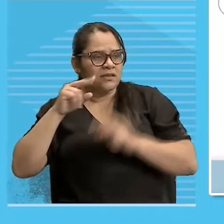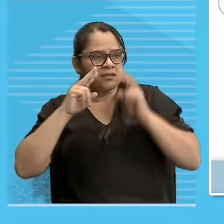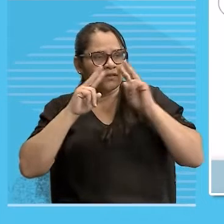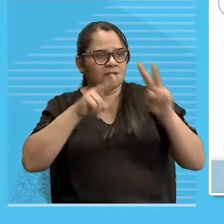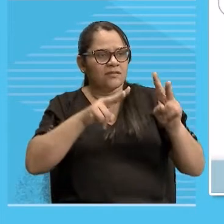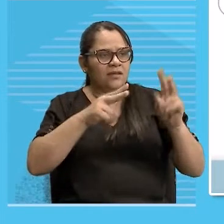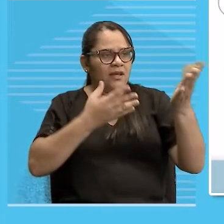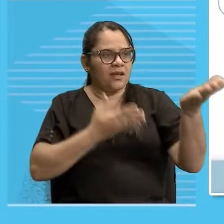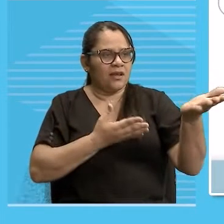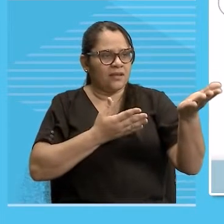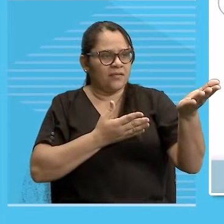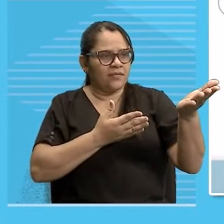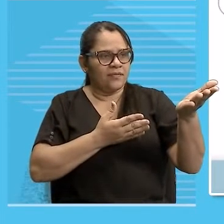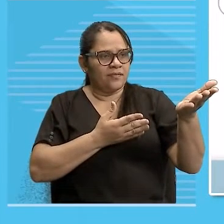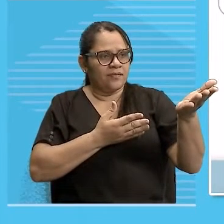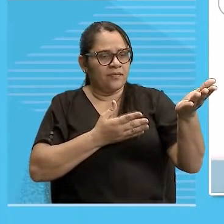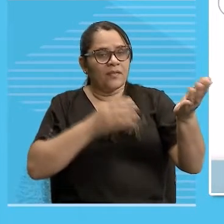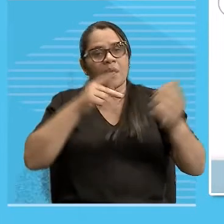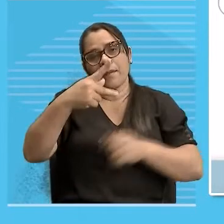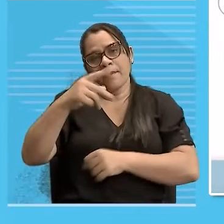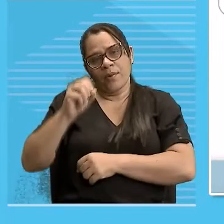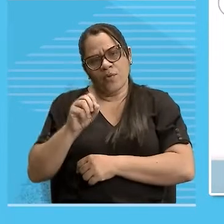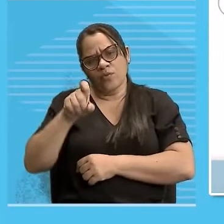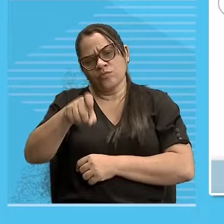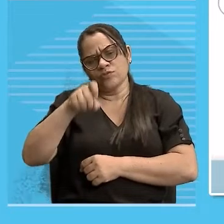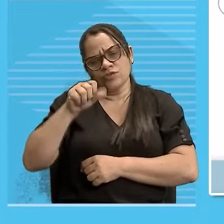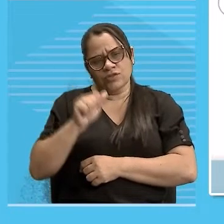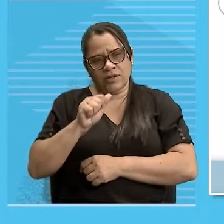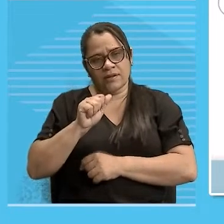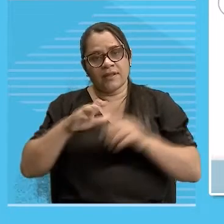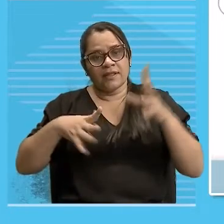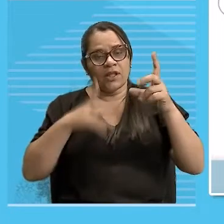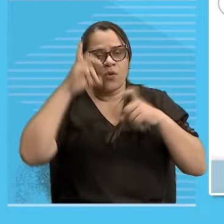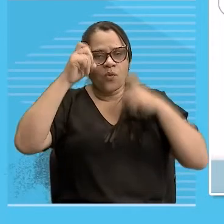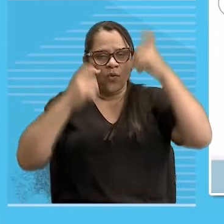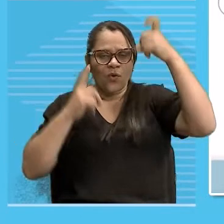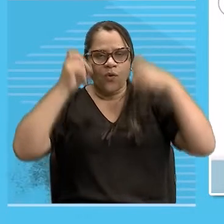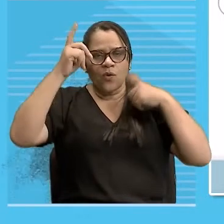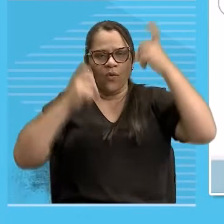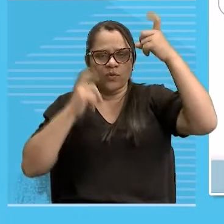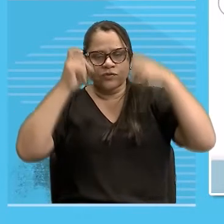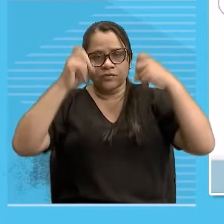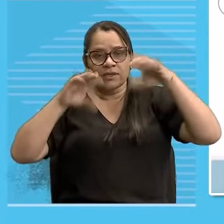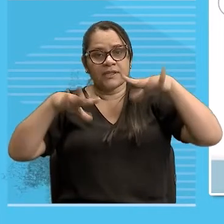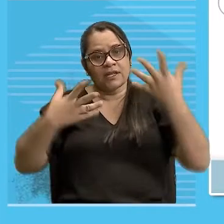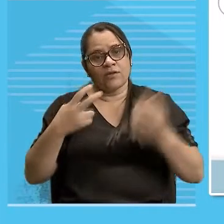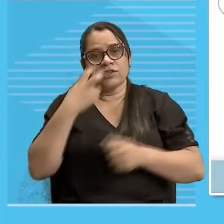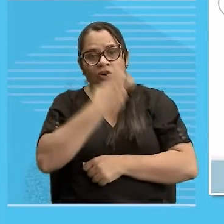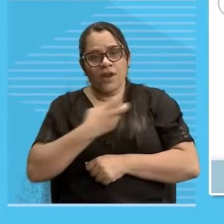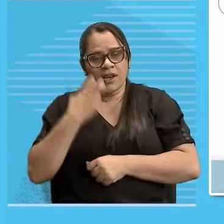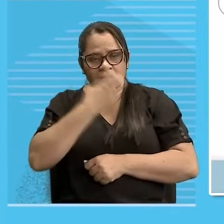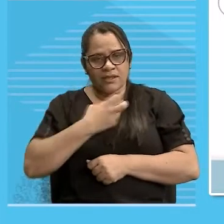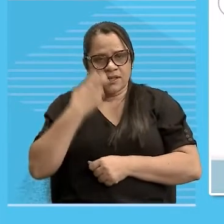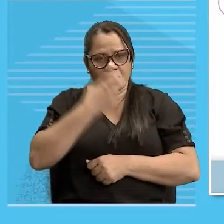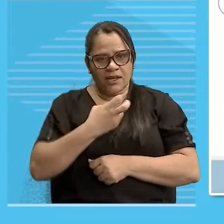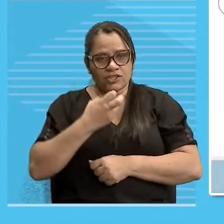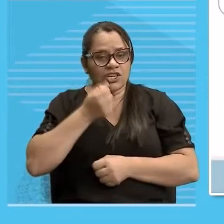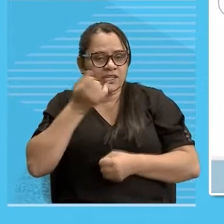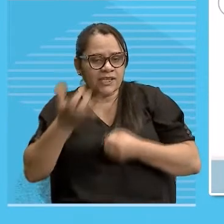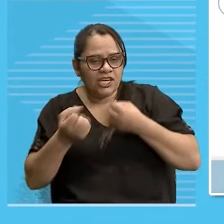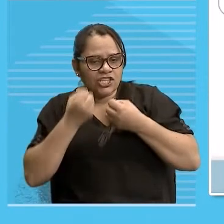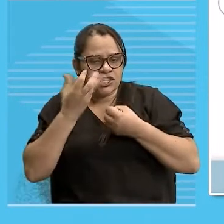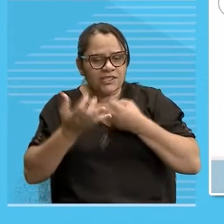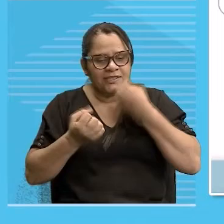poxa. Bom, pela cara que ele faz, e evidentemente na oralidade, a interjeição jamais pode ser desvinculada